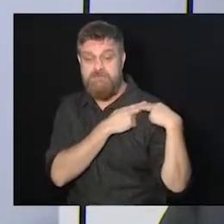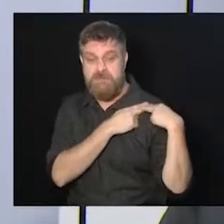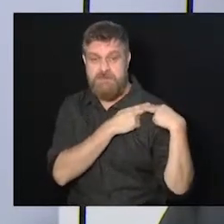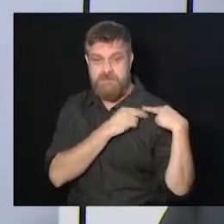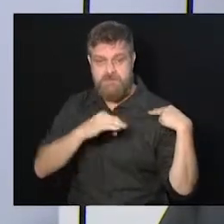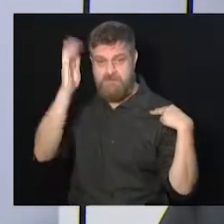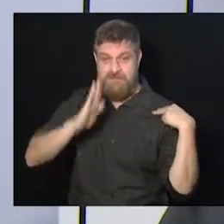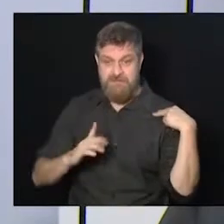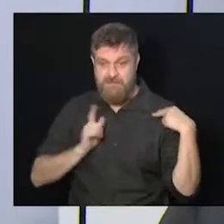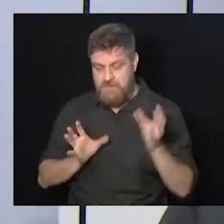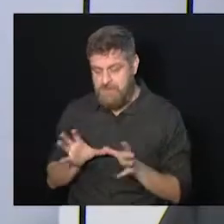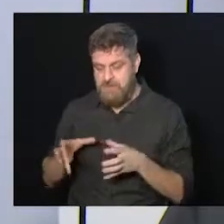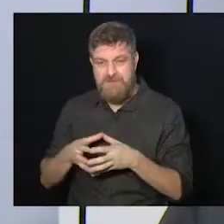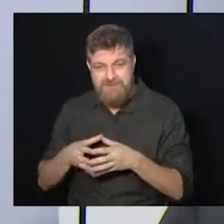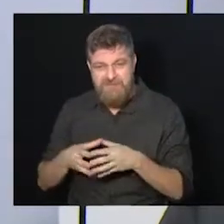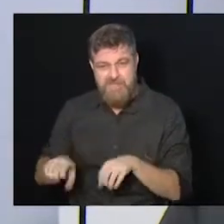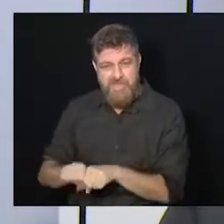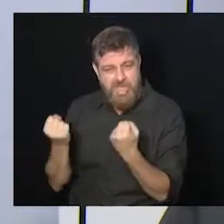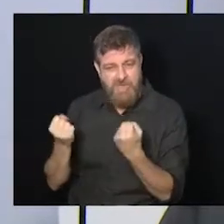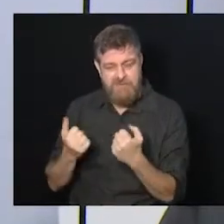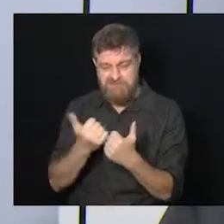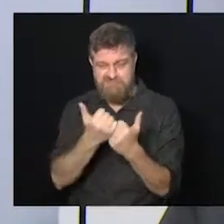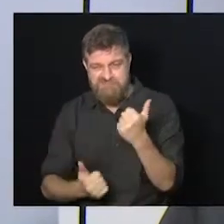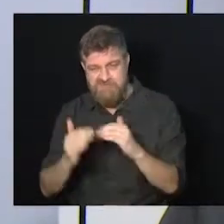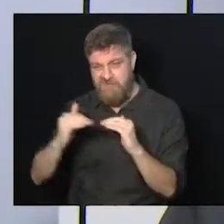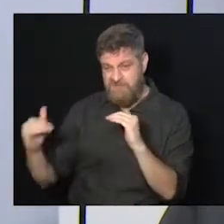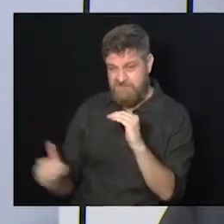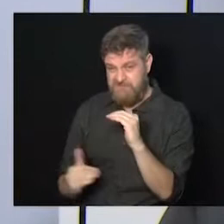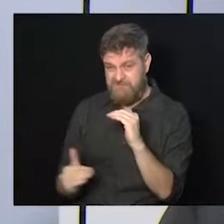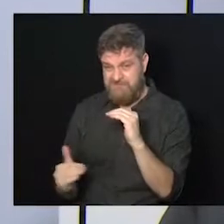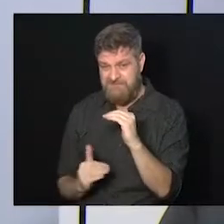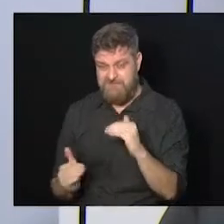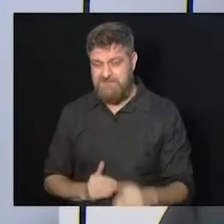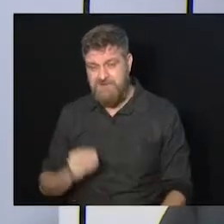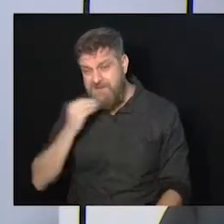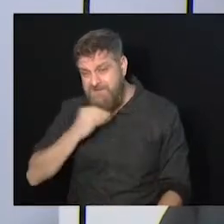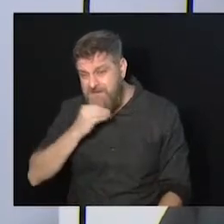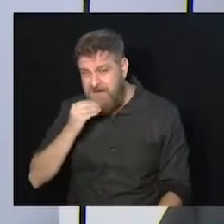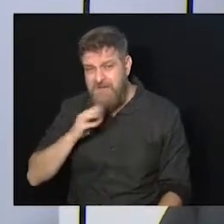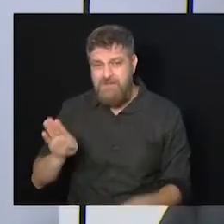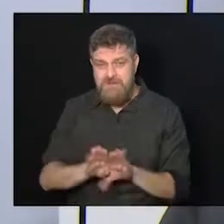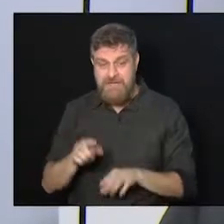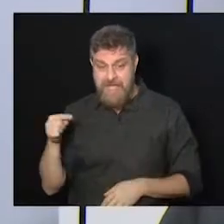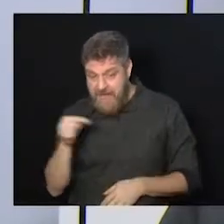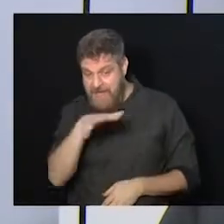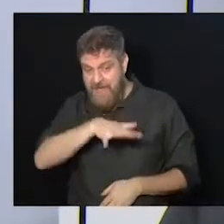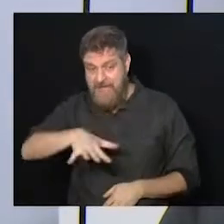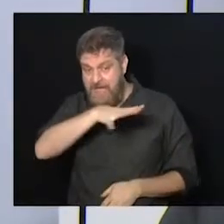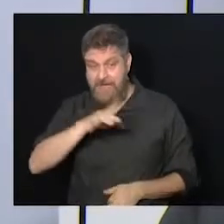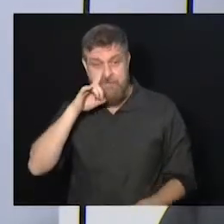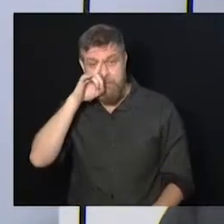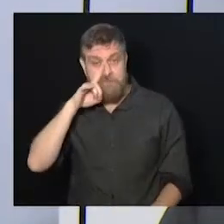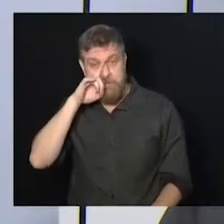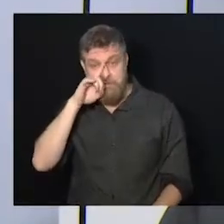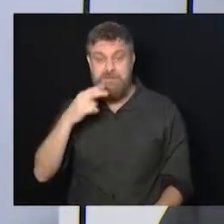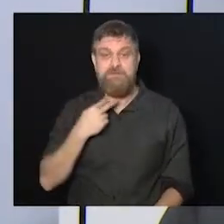foram sucateados, foram desprestigiados. Aquela região é uma região muito perigosa, não há como